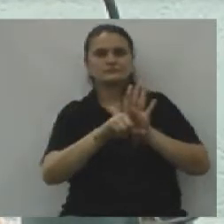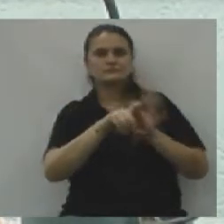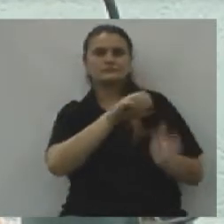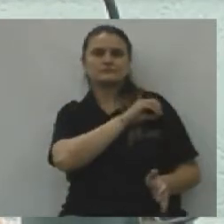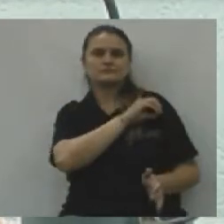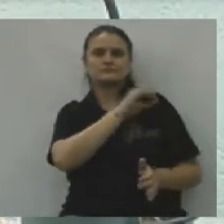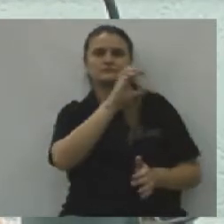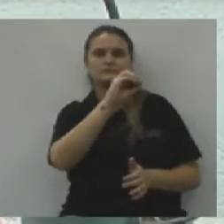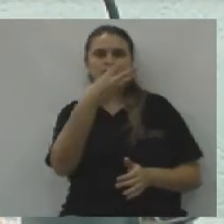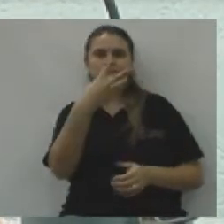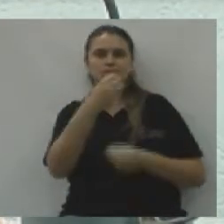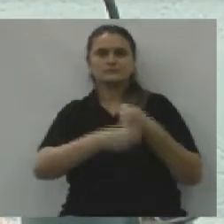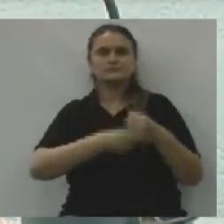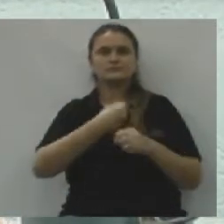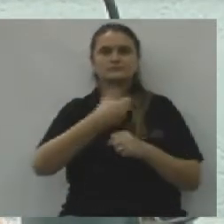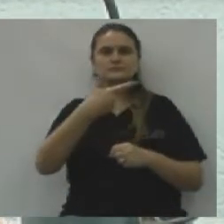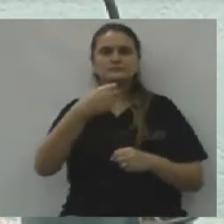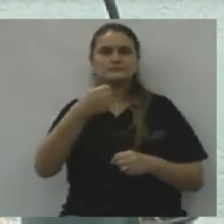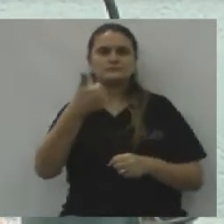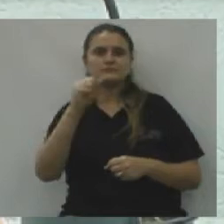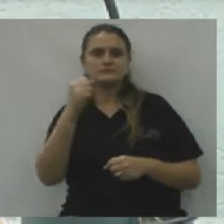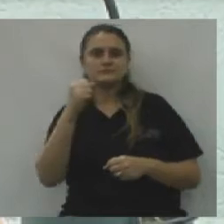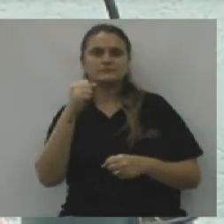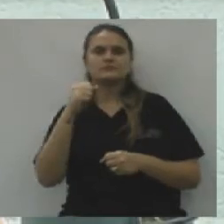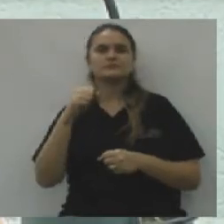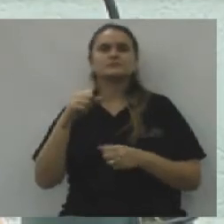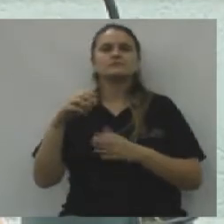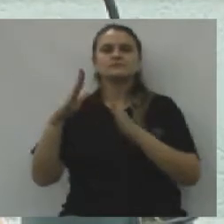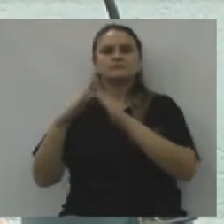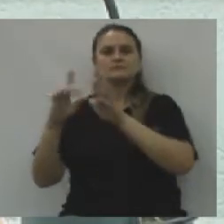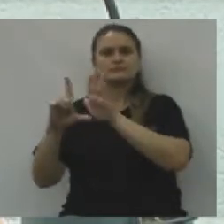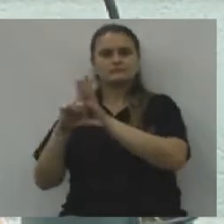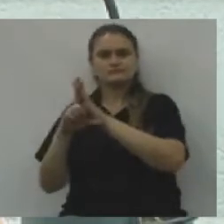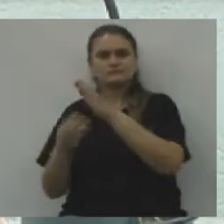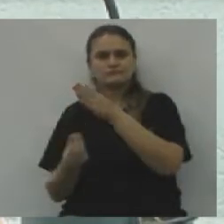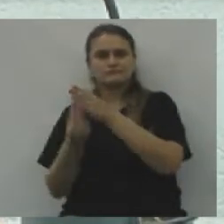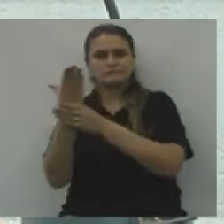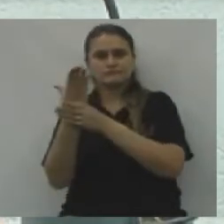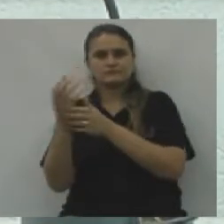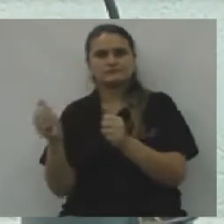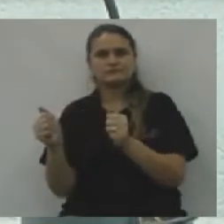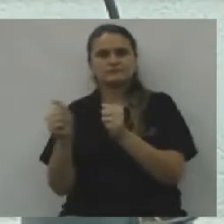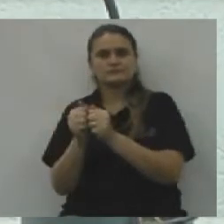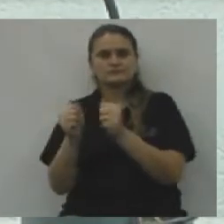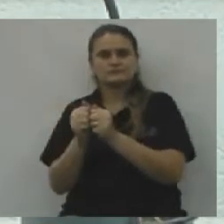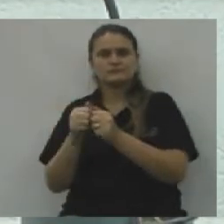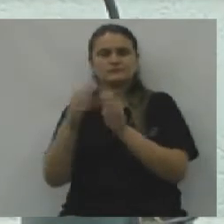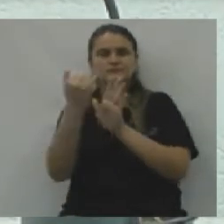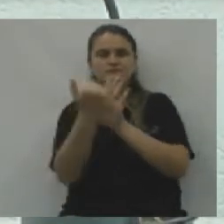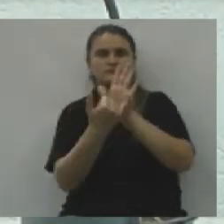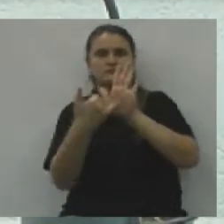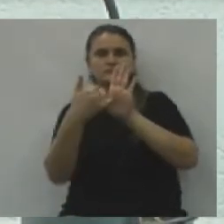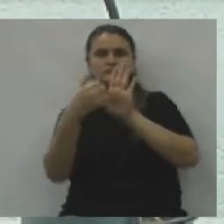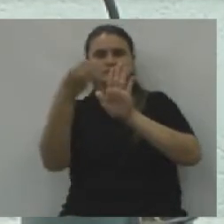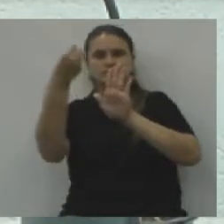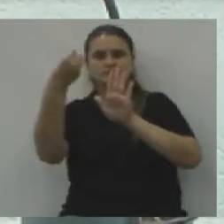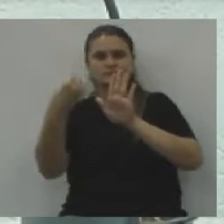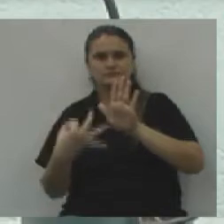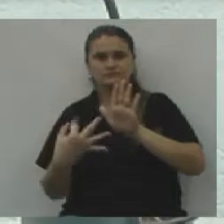número 3/2018, de autoria do Poder Legislativo, juntamente com a justificativa,